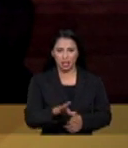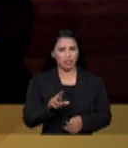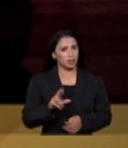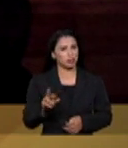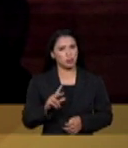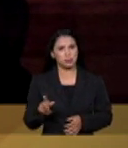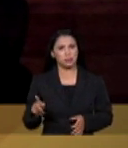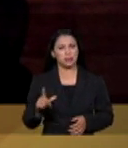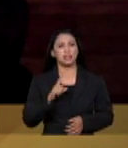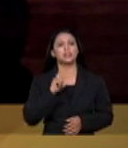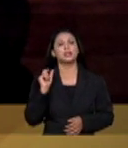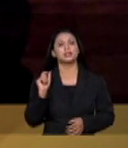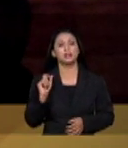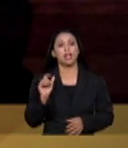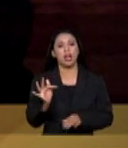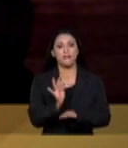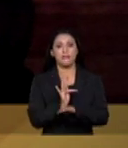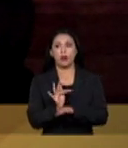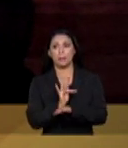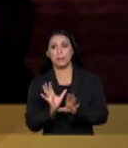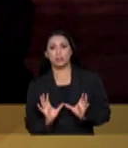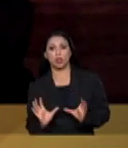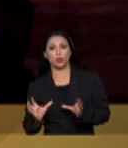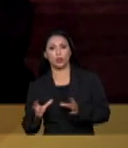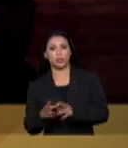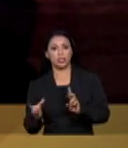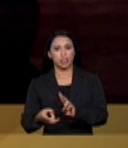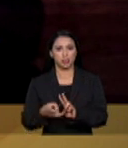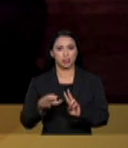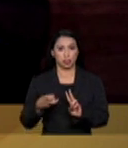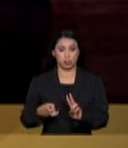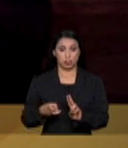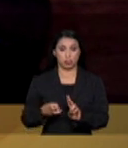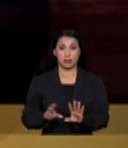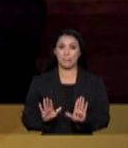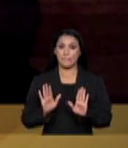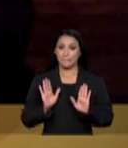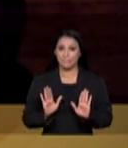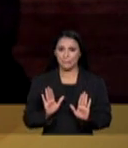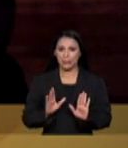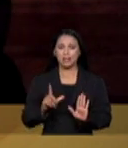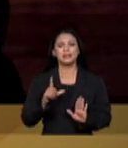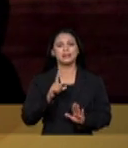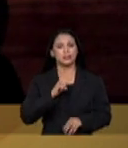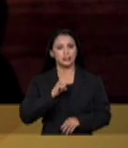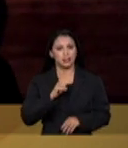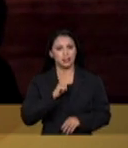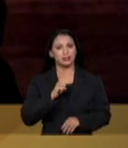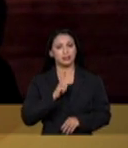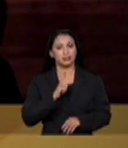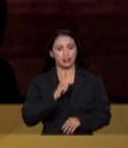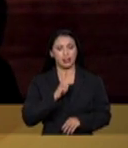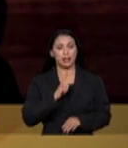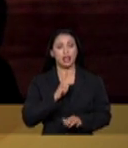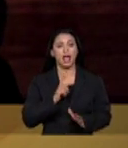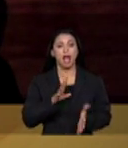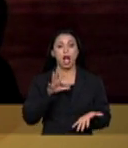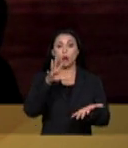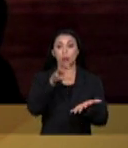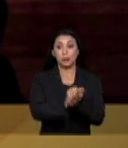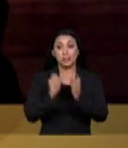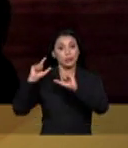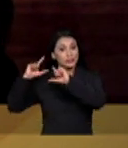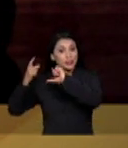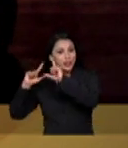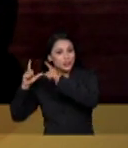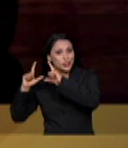pertence formalmente a comunidade indígena mas é aceitar é algo passam tradicional